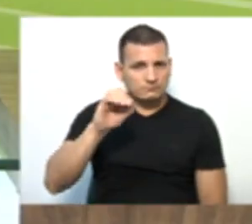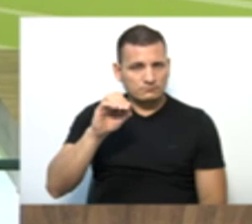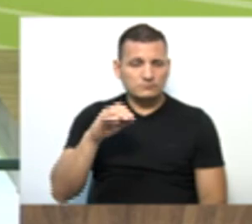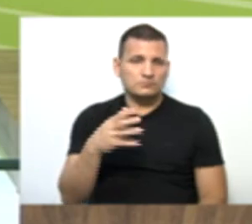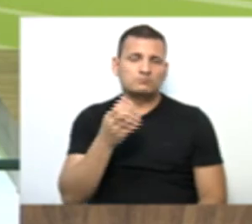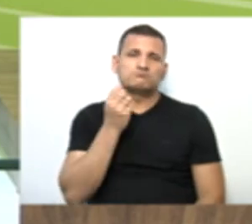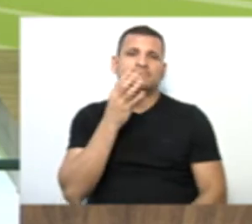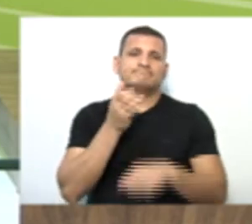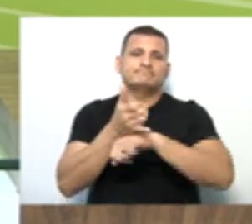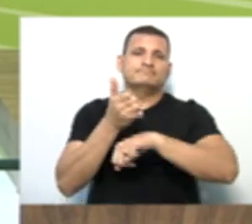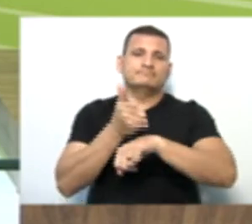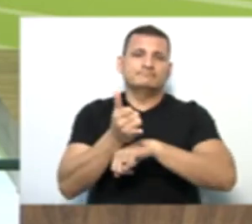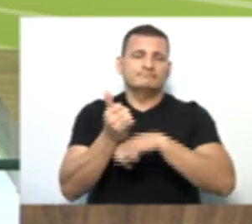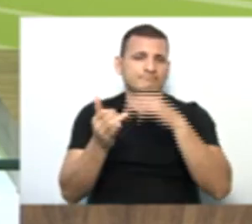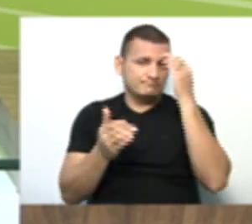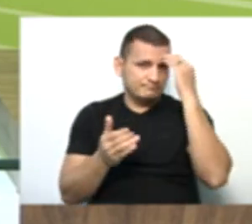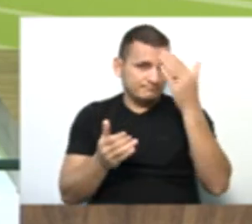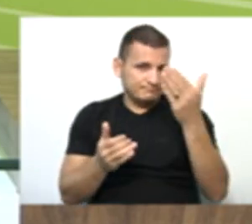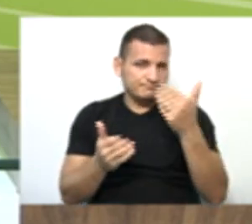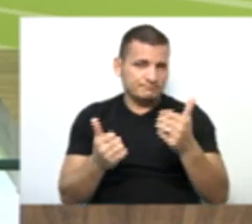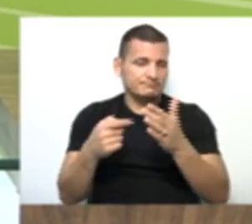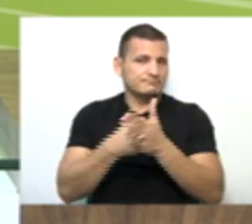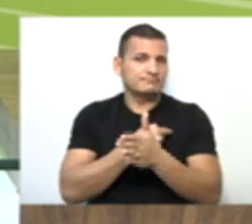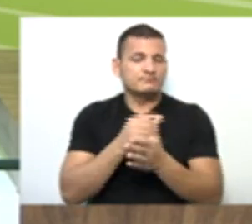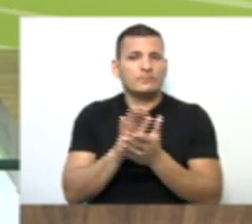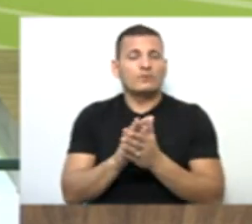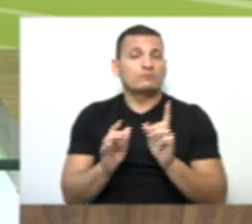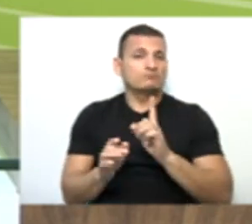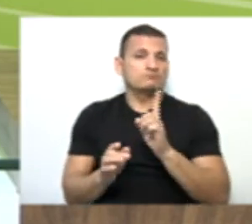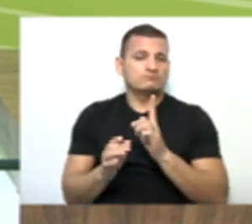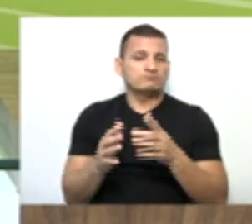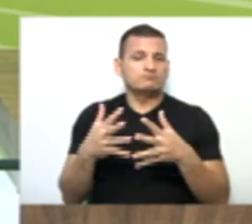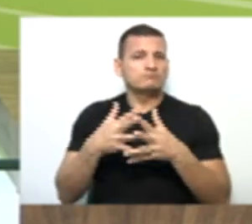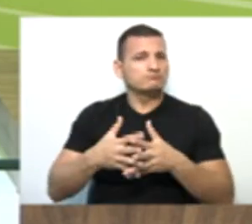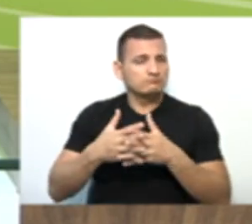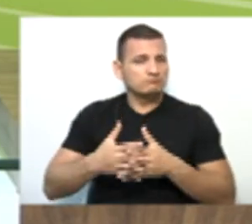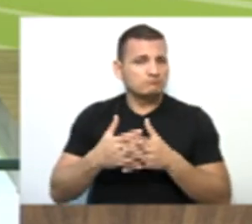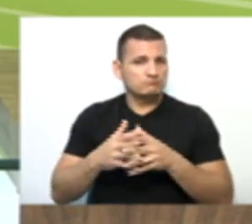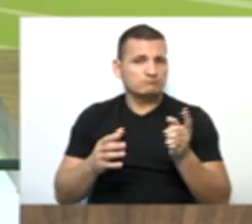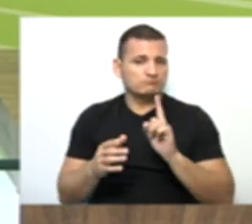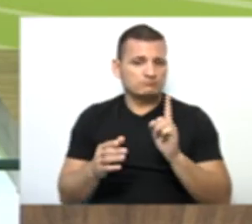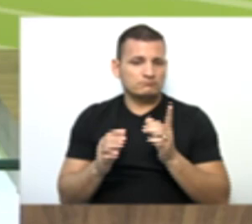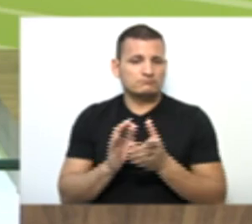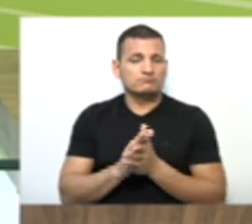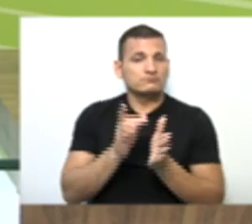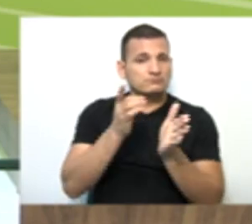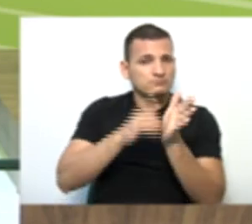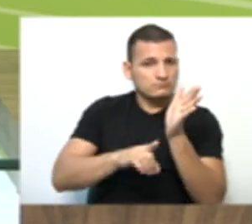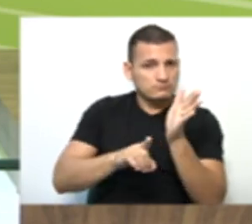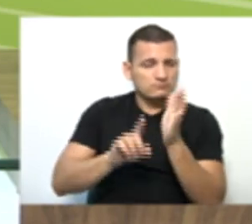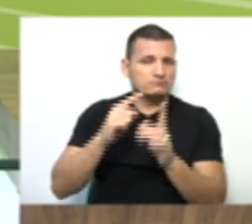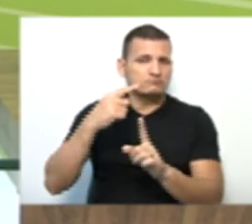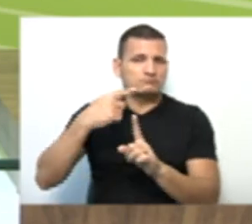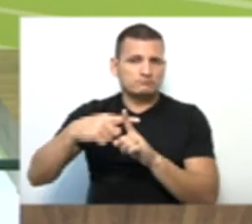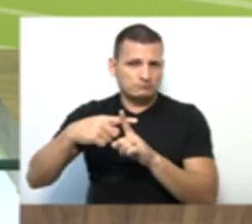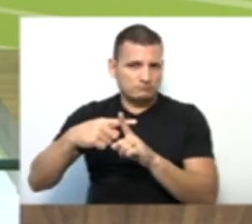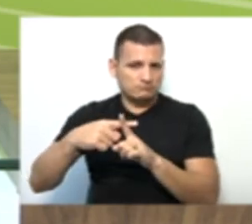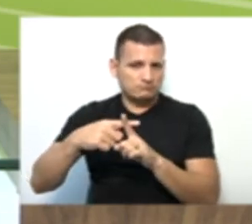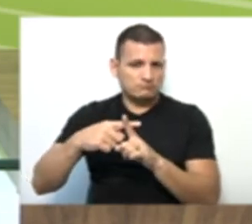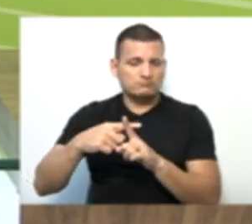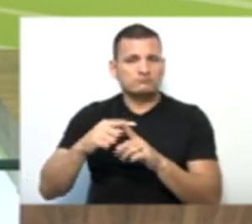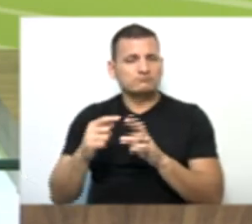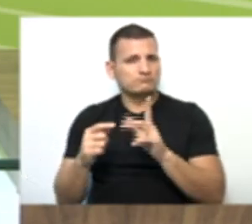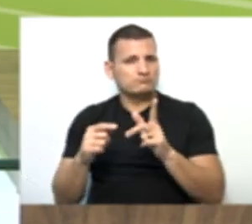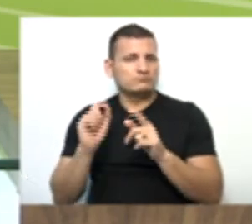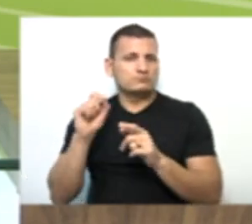obrigado pela participação. Não confundamos, não podemos confundir esse débito e crédito com os